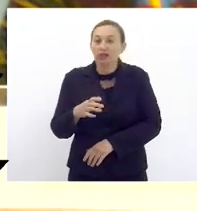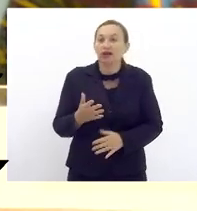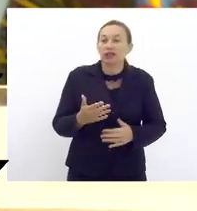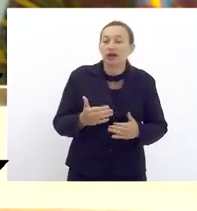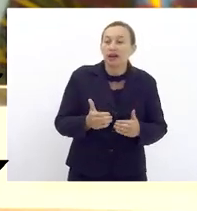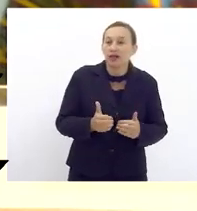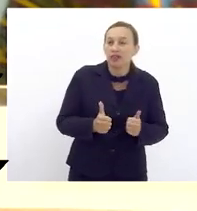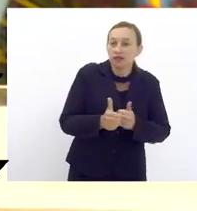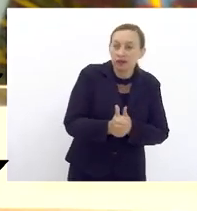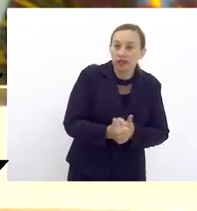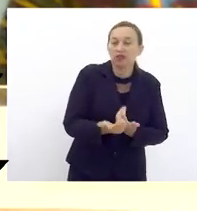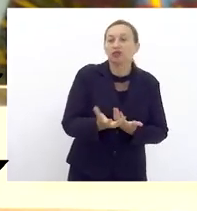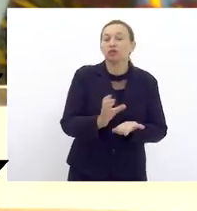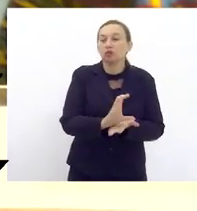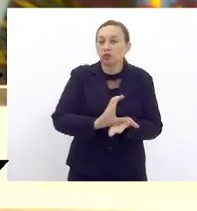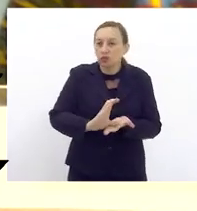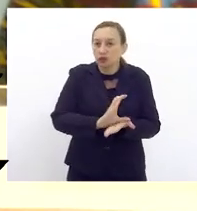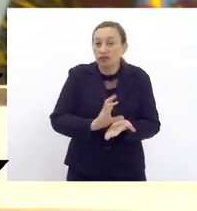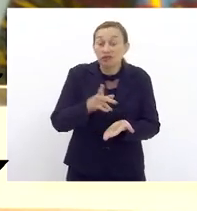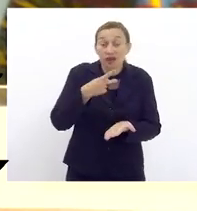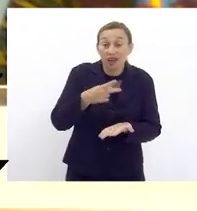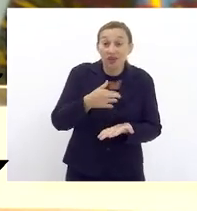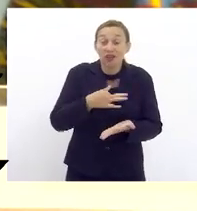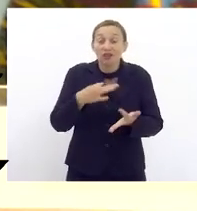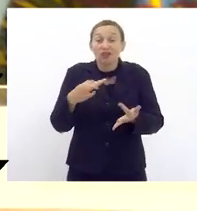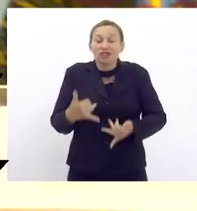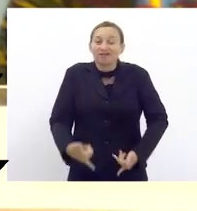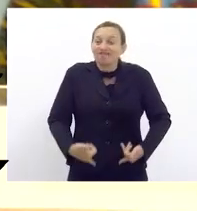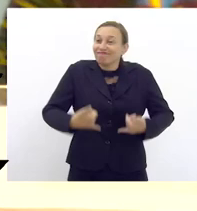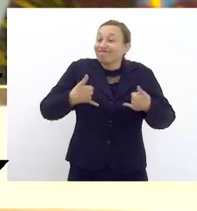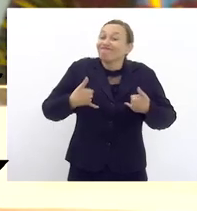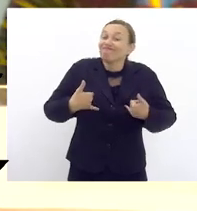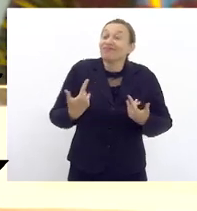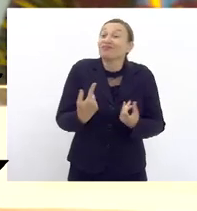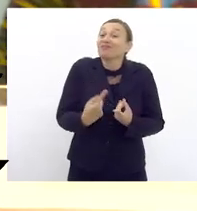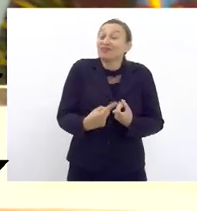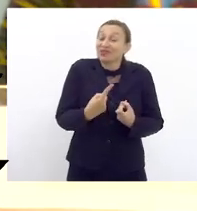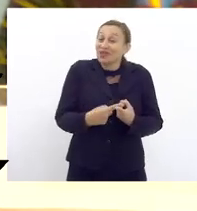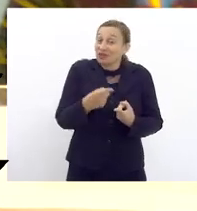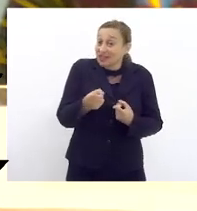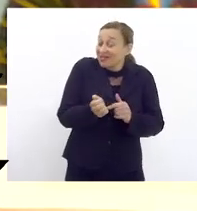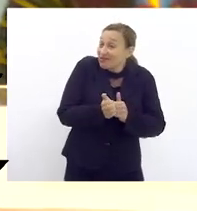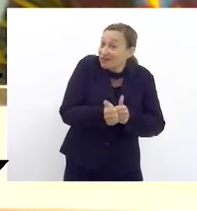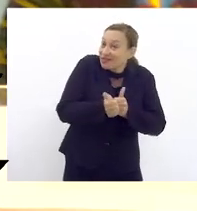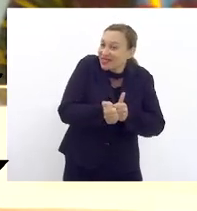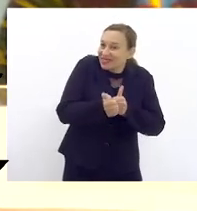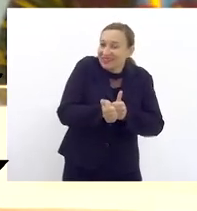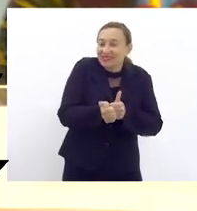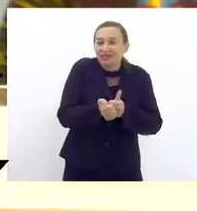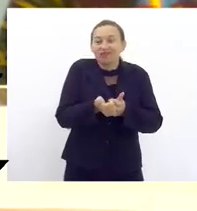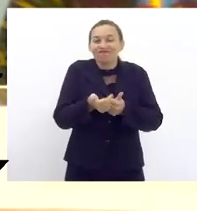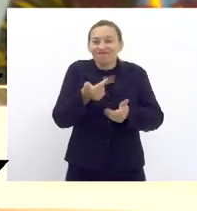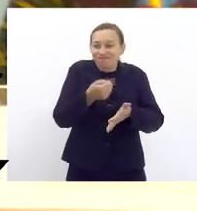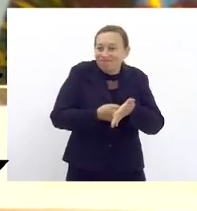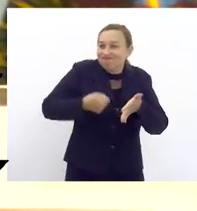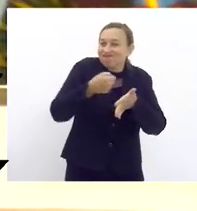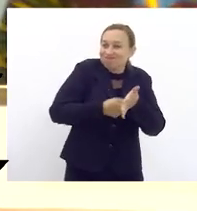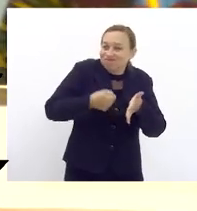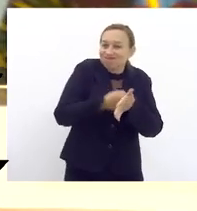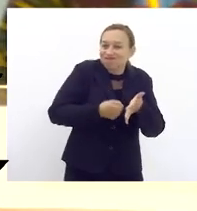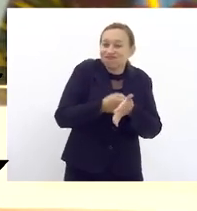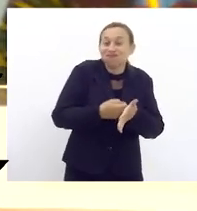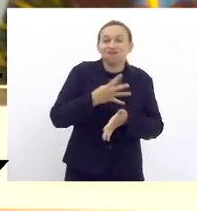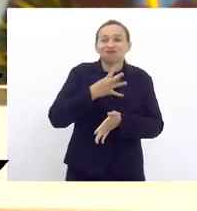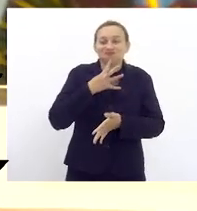dessa desse conselho dizer que eu fiquei muito honrada Olha porque você acompanhou a nossa luta né quando nós nos